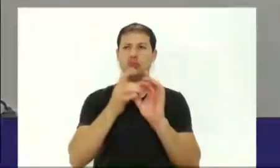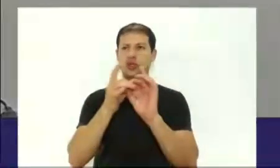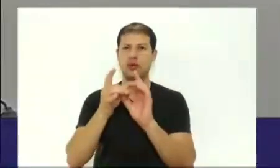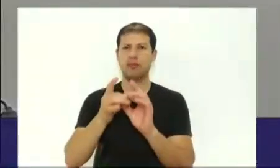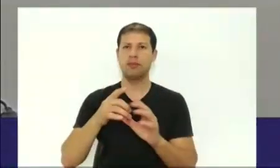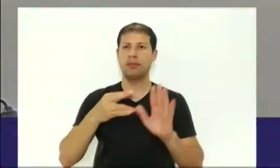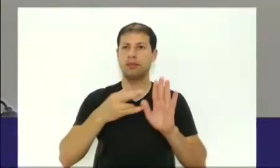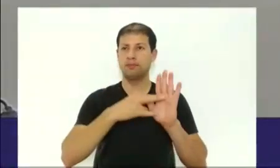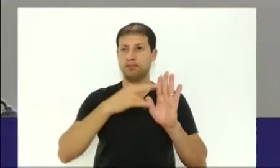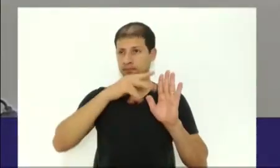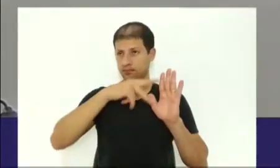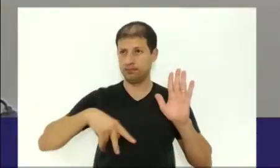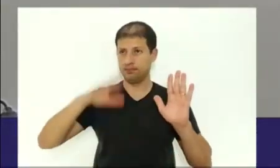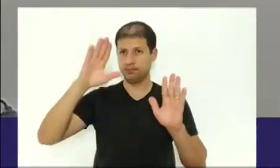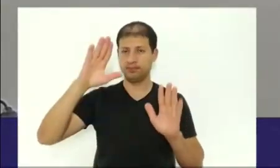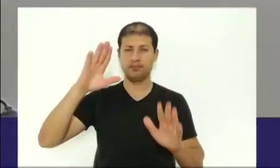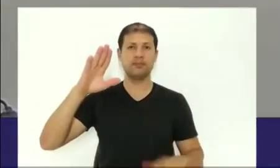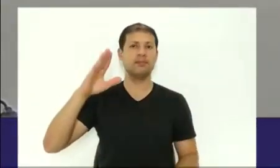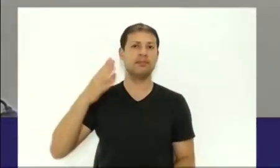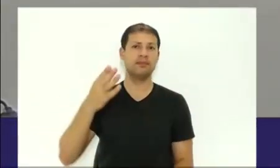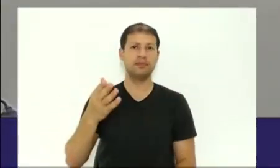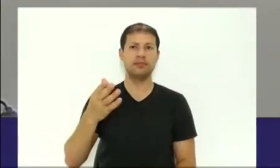presidente. Questão de ordem, presidente.